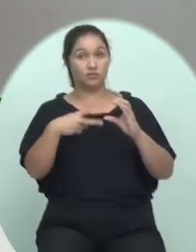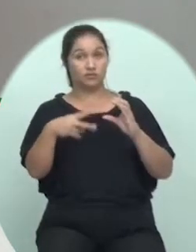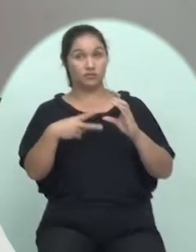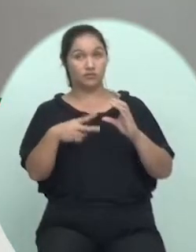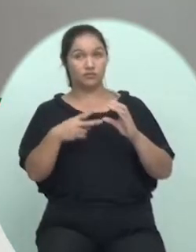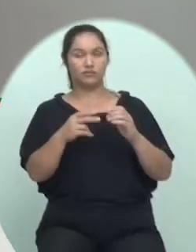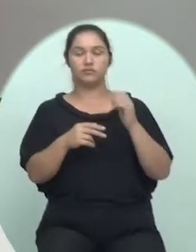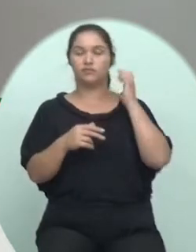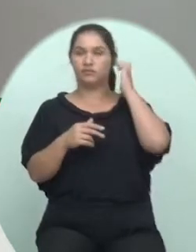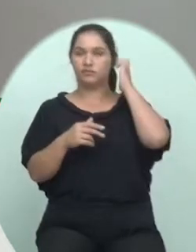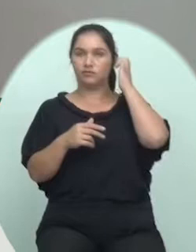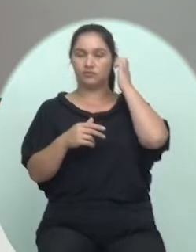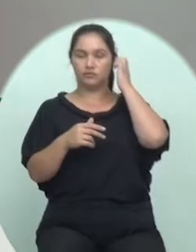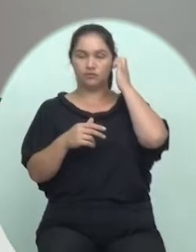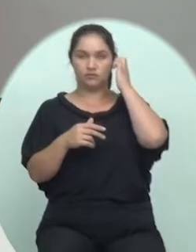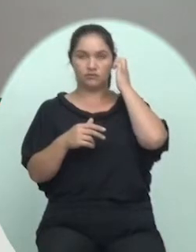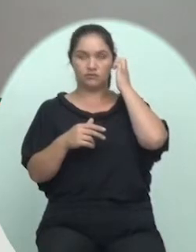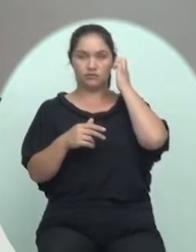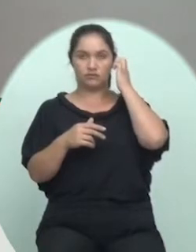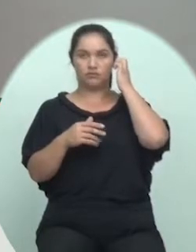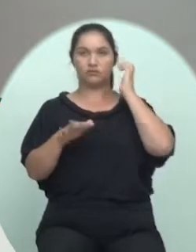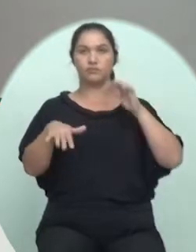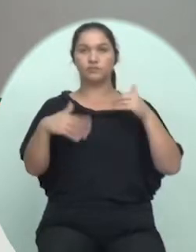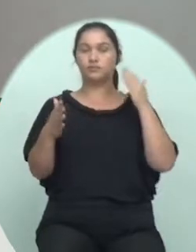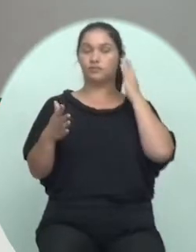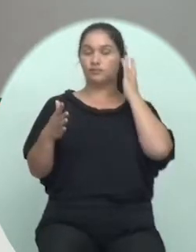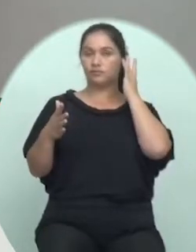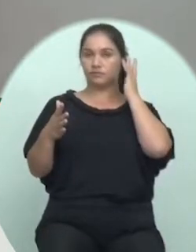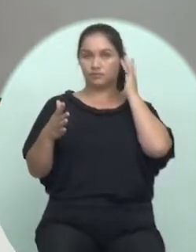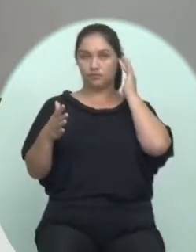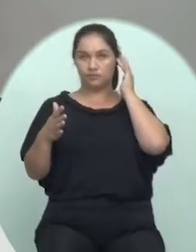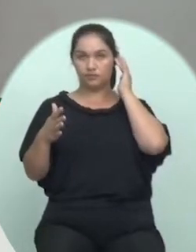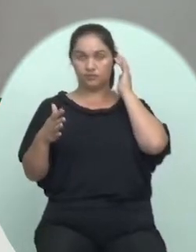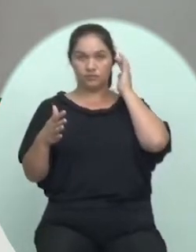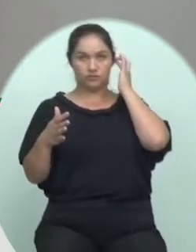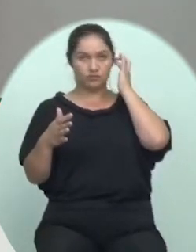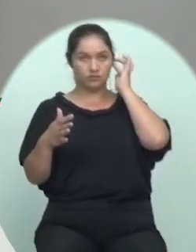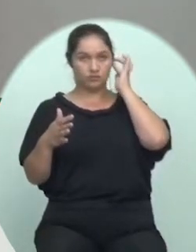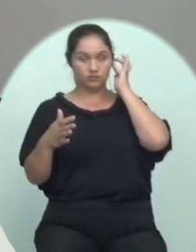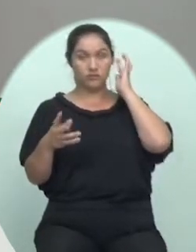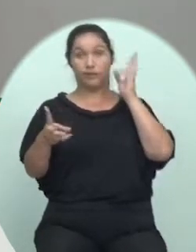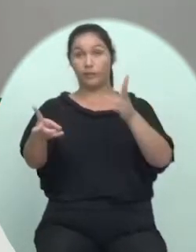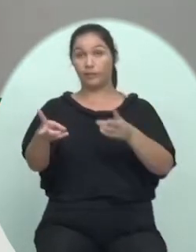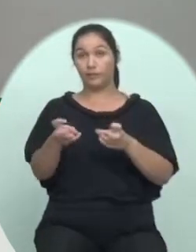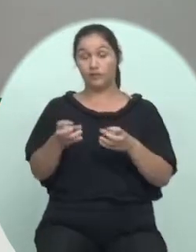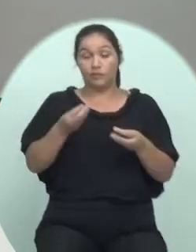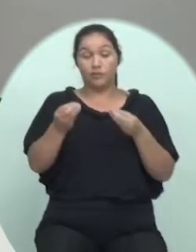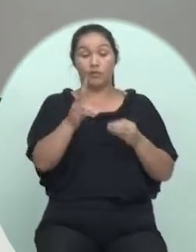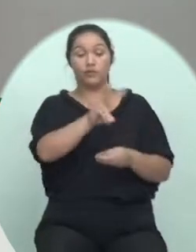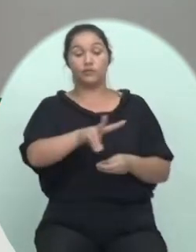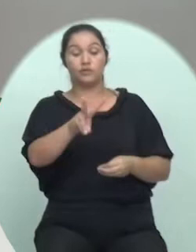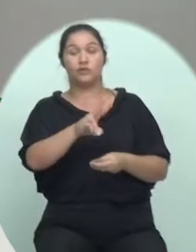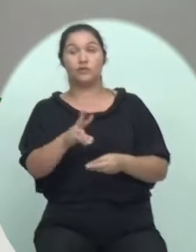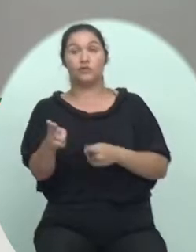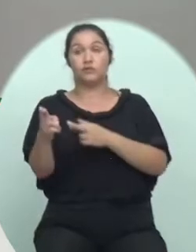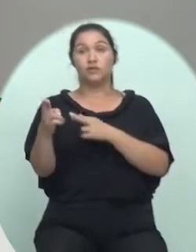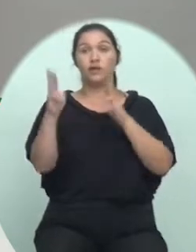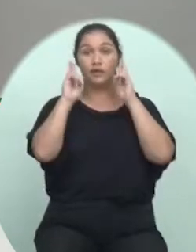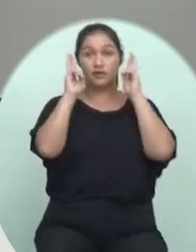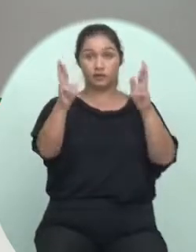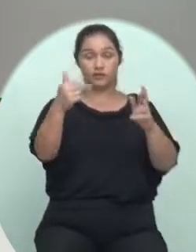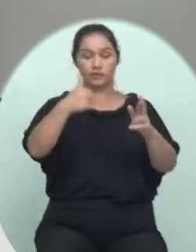colegas têm comigo e também tenho a honra de ter com todos os colegas. Então, que nesse ano continuemos sempre com